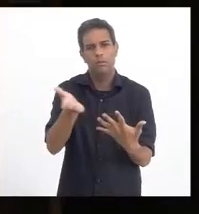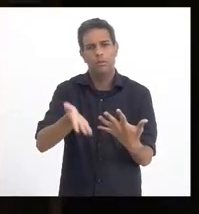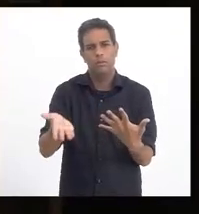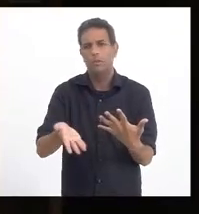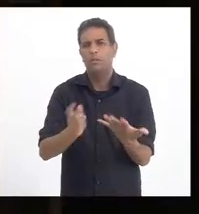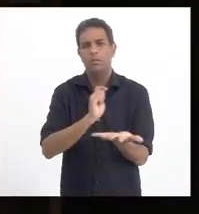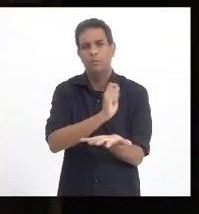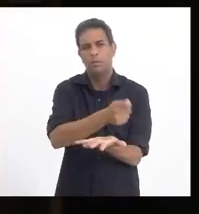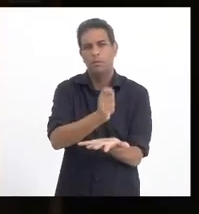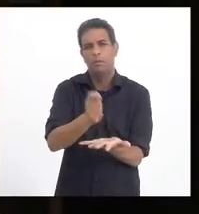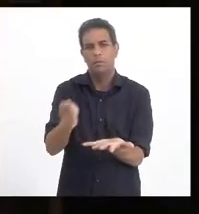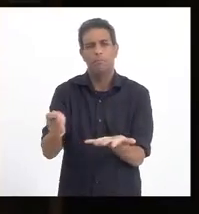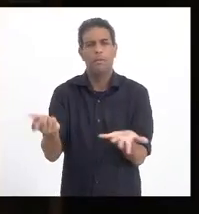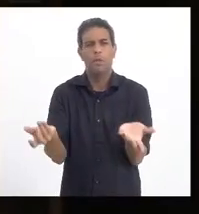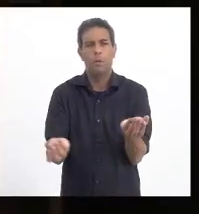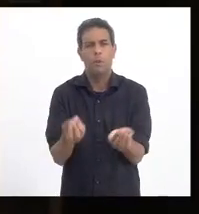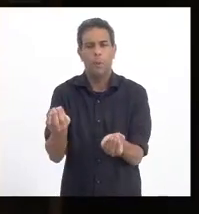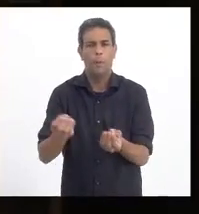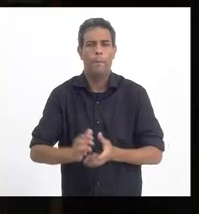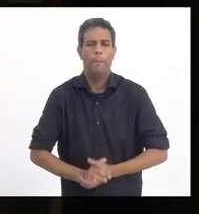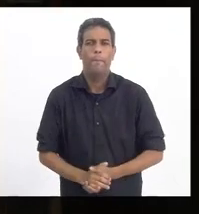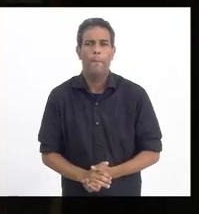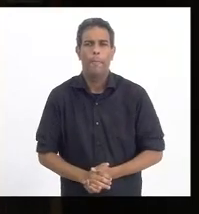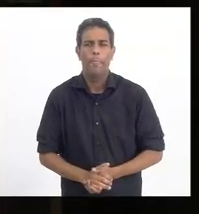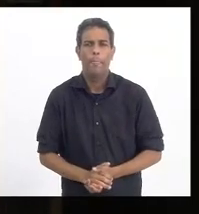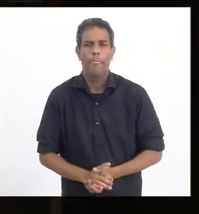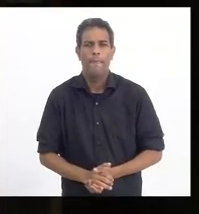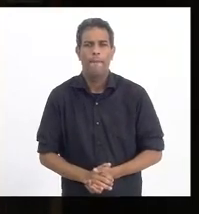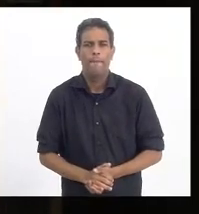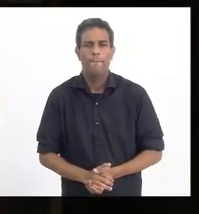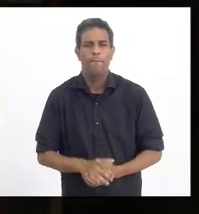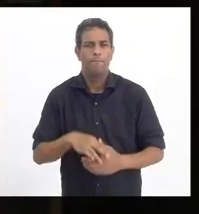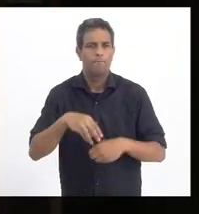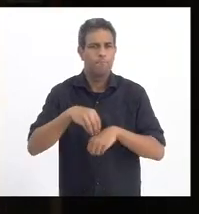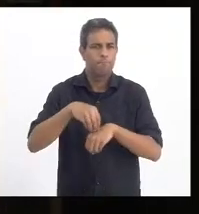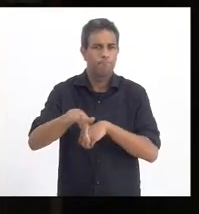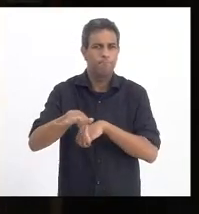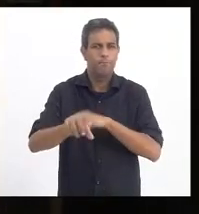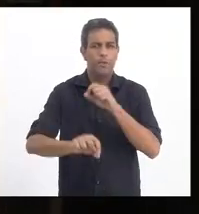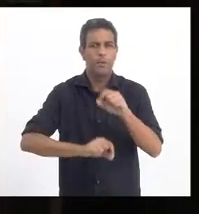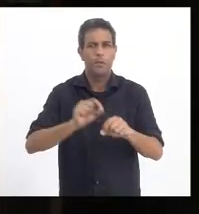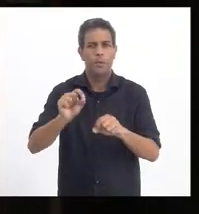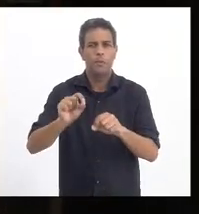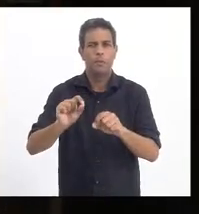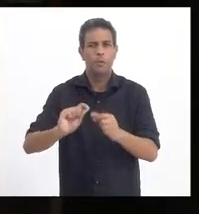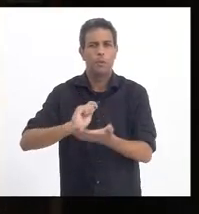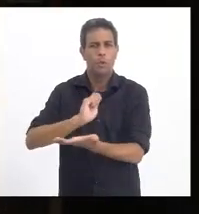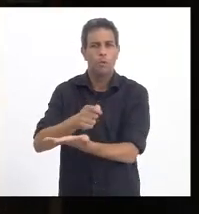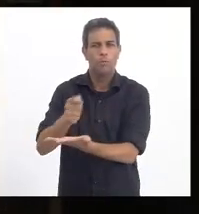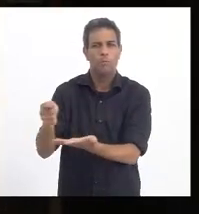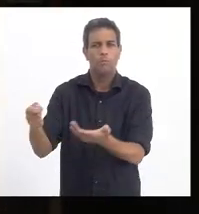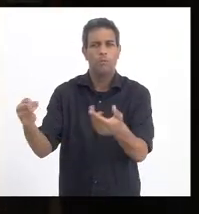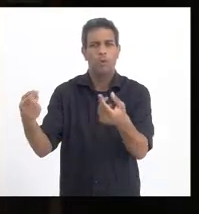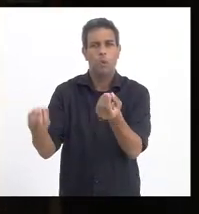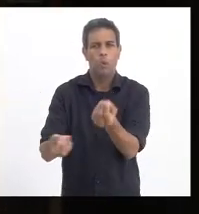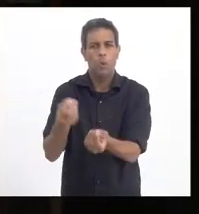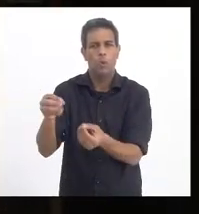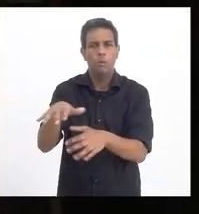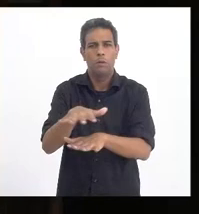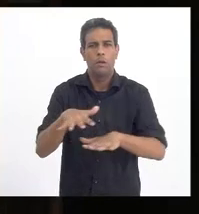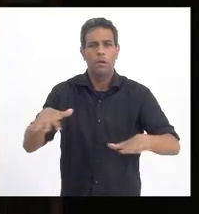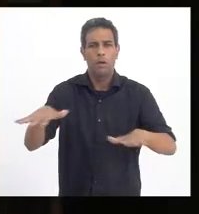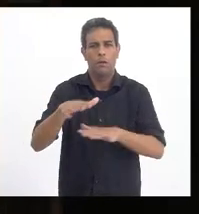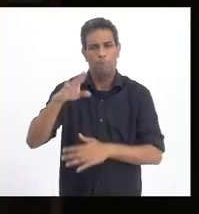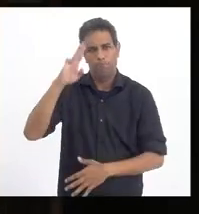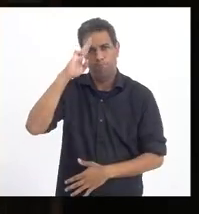indenizatório elas são indenizatórias aqui e a menção foi para a contributividade da contribuição